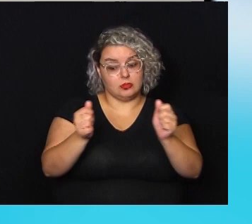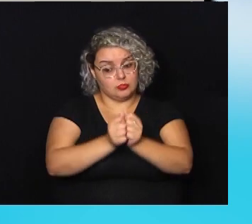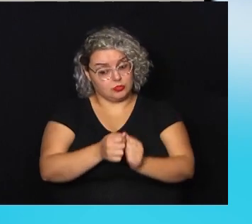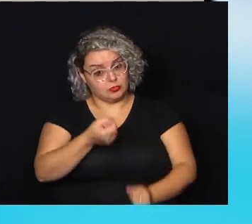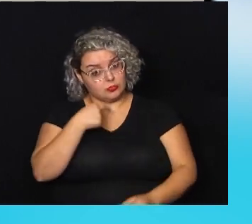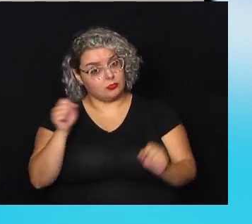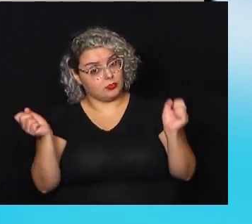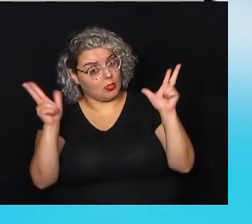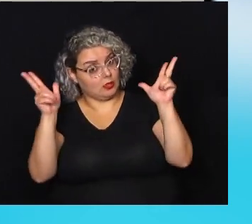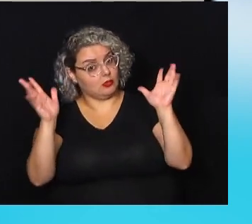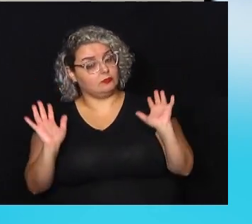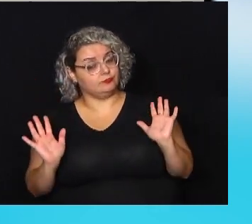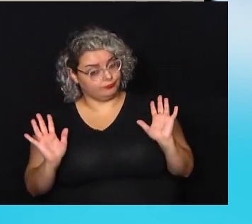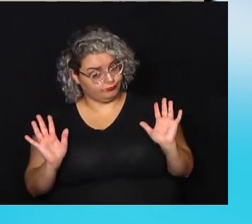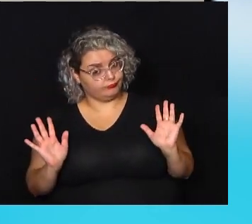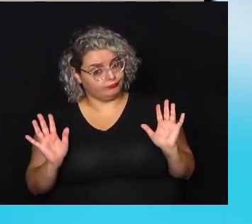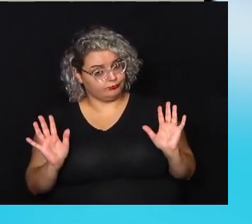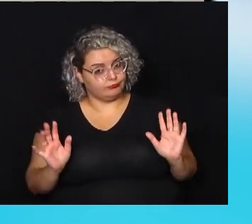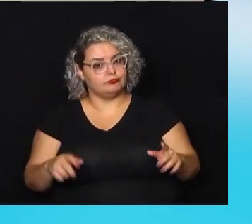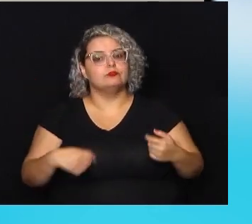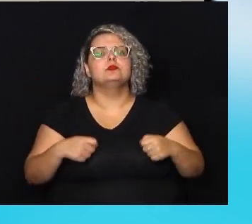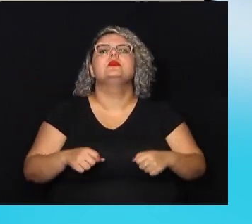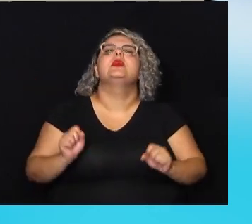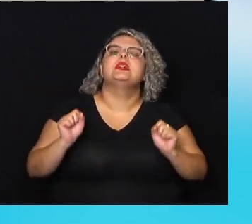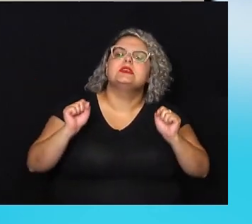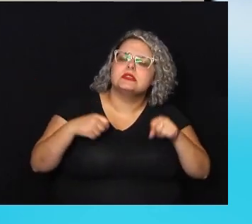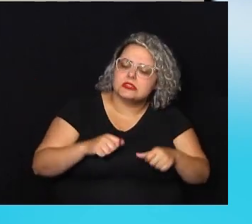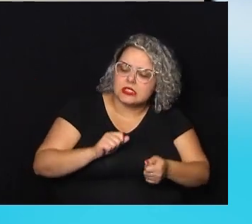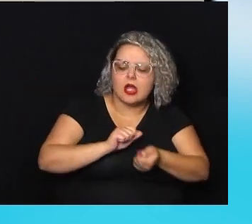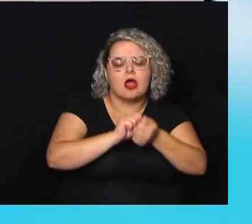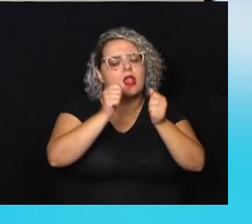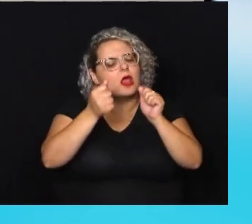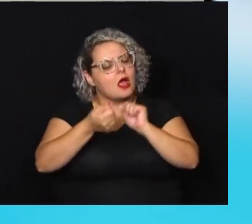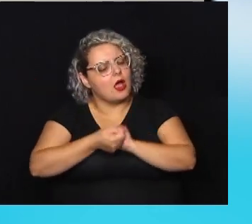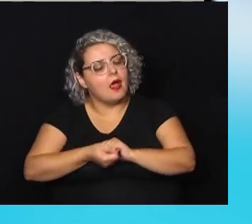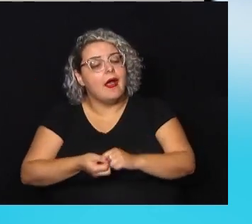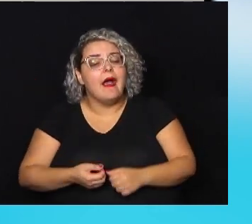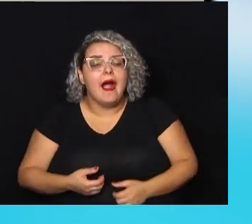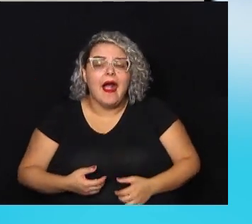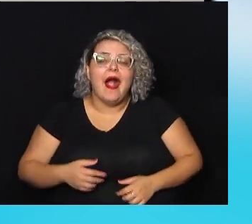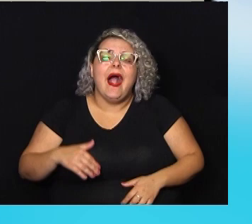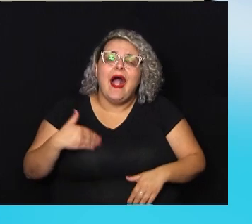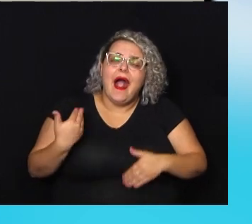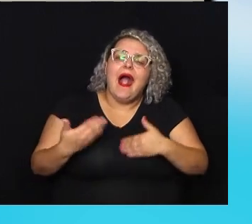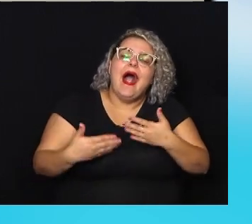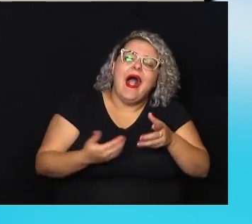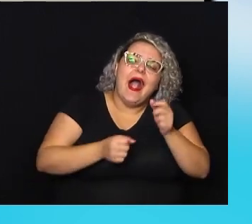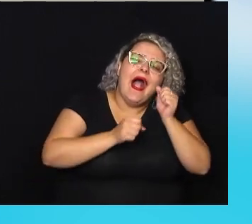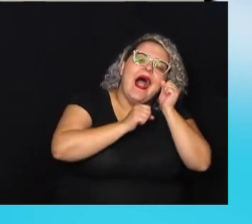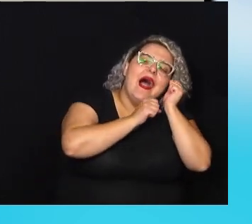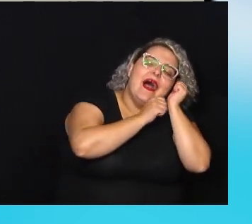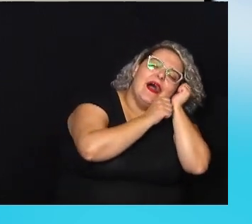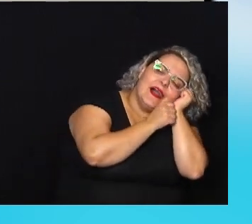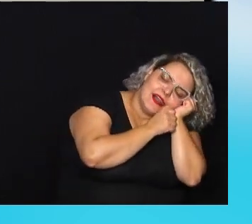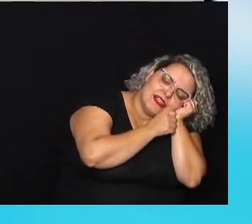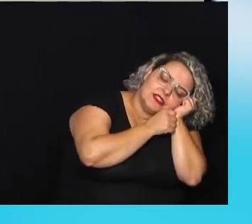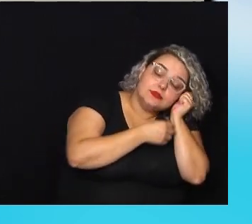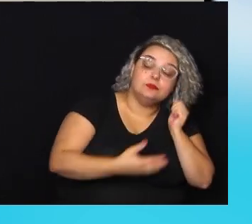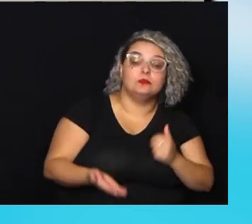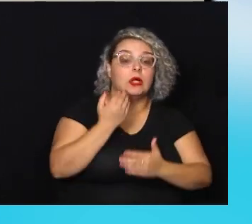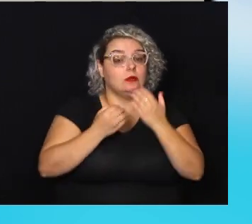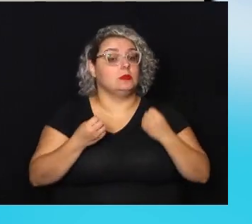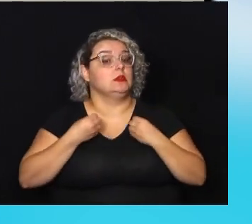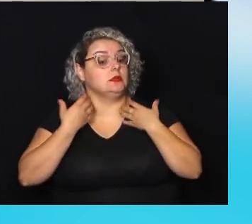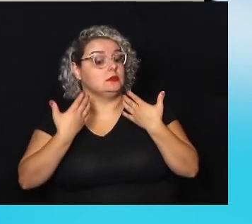busque remédio para dormir junto de remédio para acordar. Então, a gente precisa, sim, adequar hábitos de sono, viver